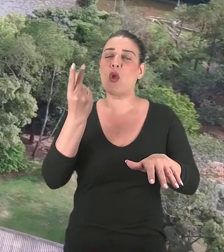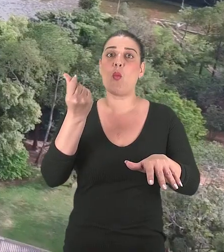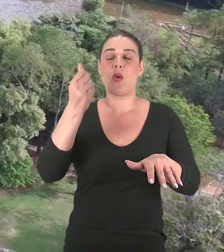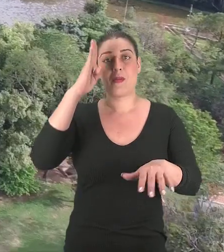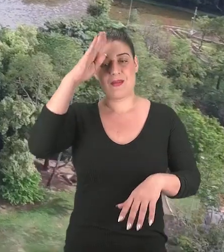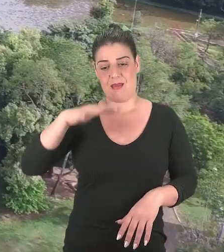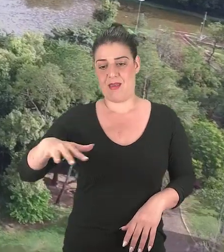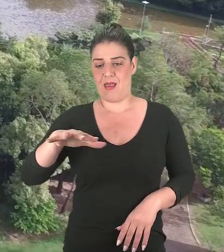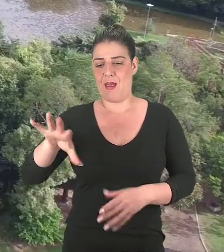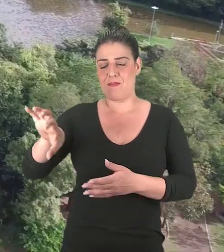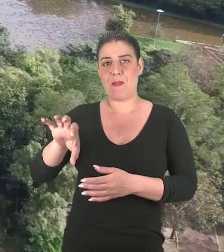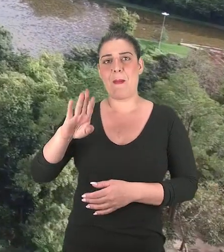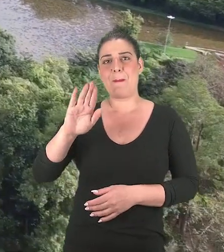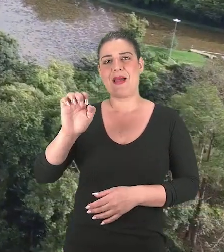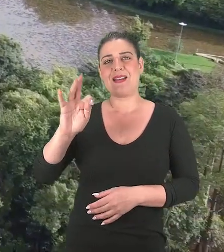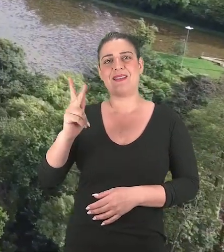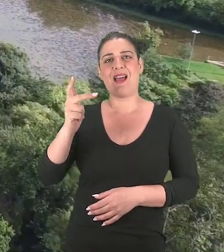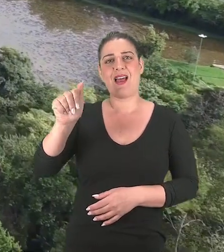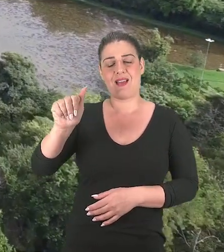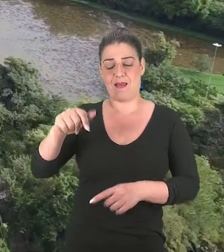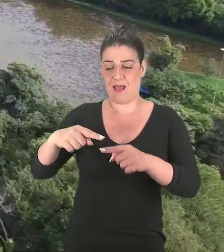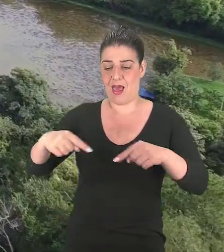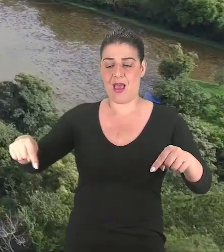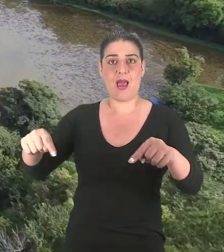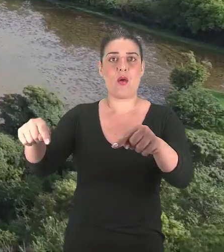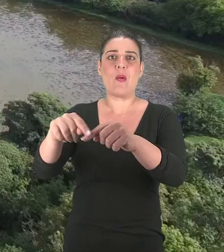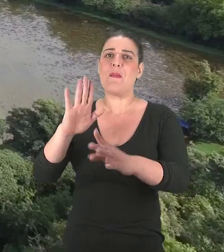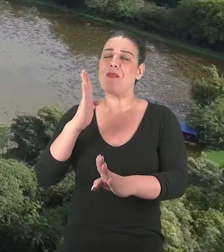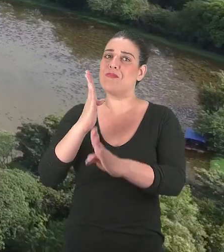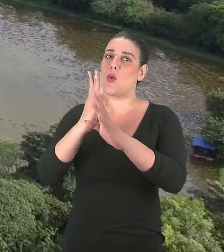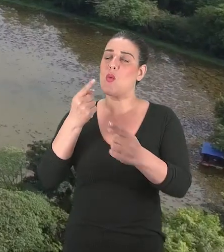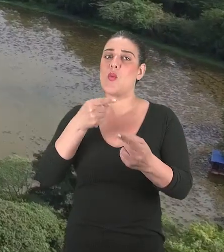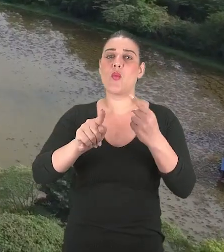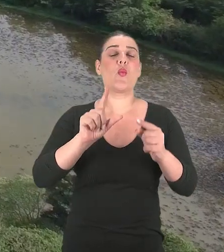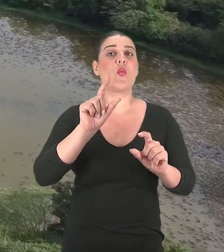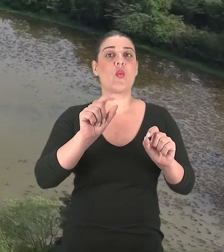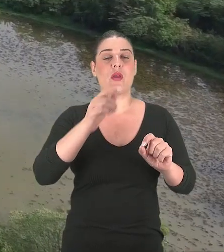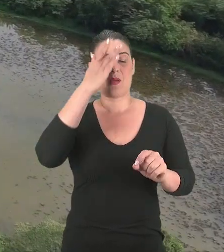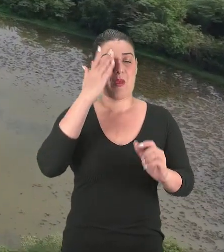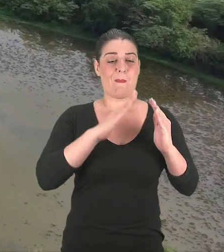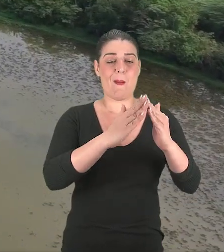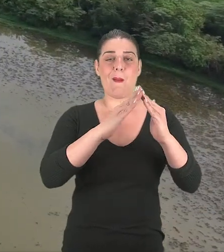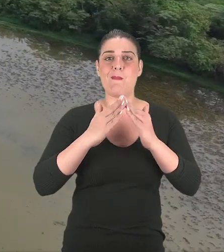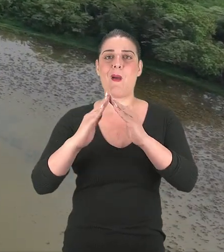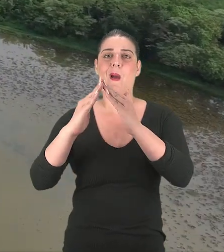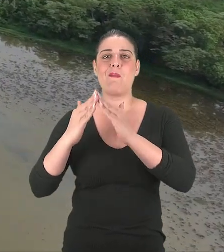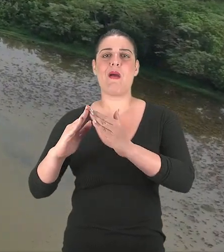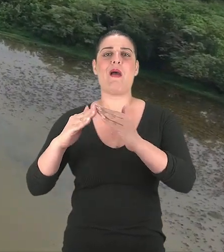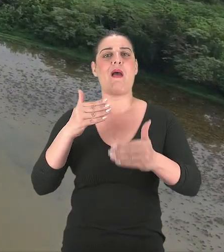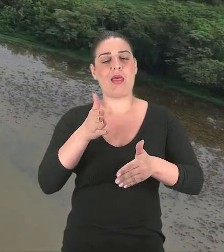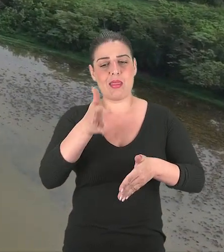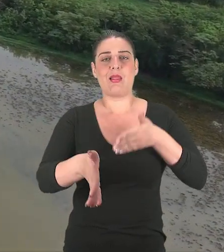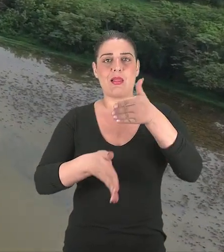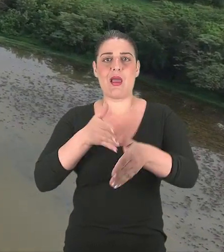da lagoa de captação ali do Batalha, né? Só que o que a gente tem em contrapartida disso são as ocupações que vão ao longo dos anos ali, que